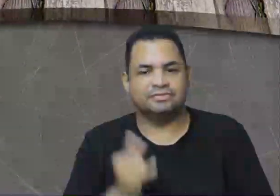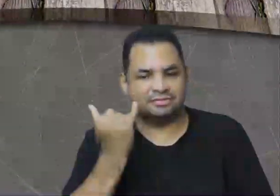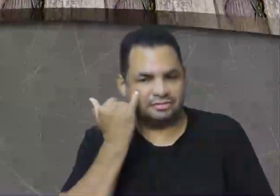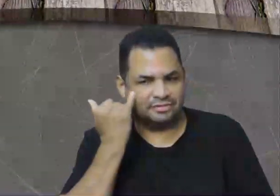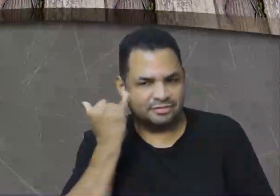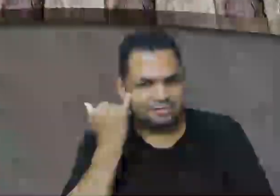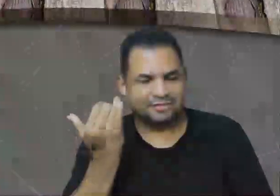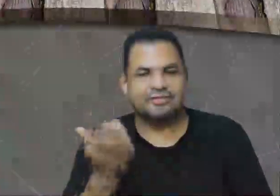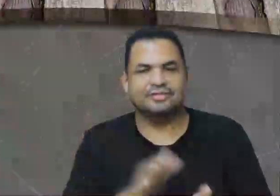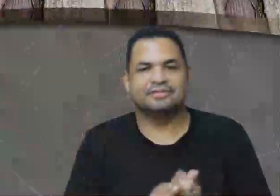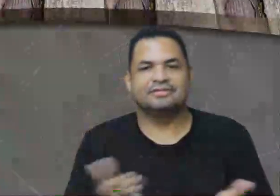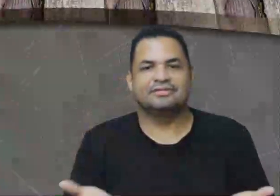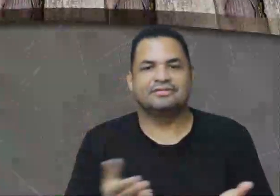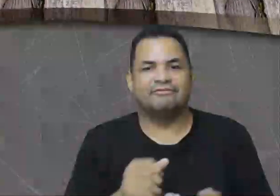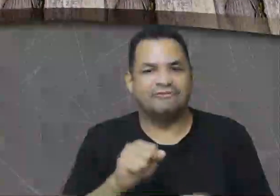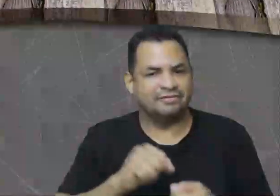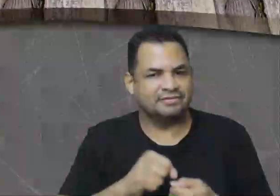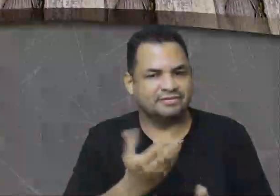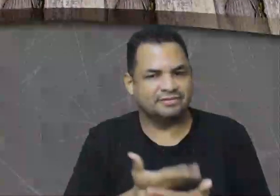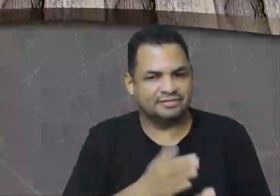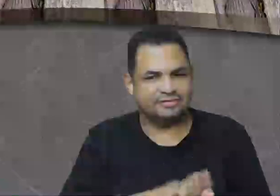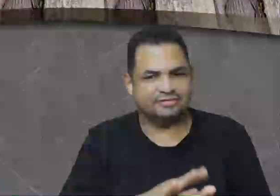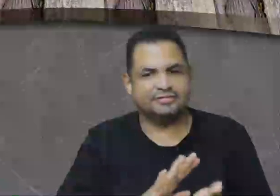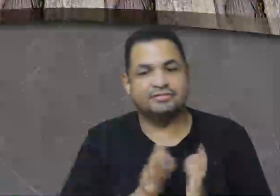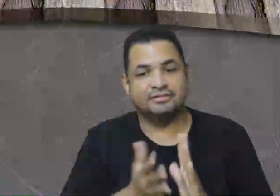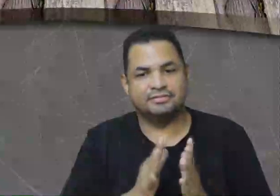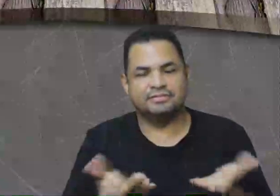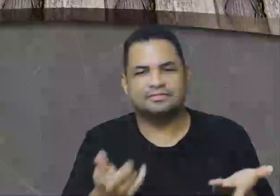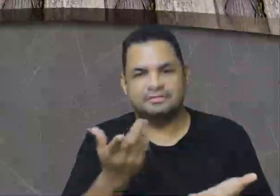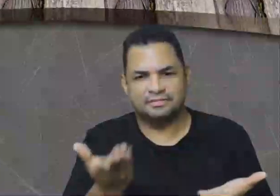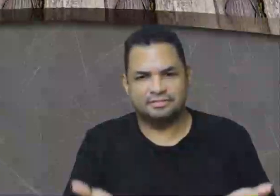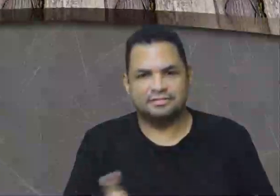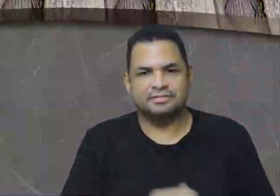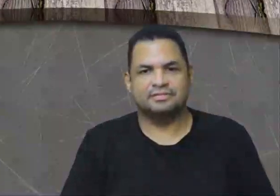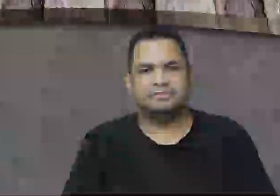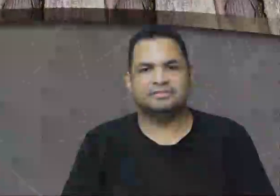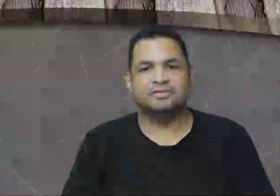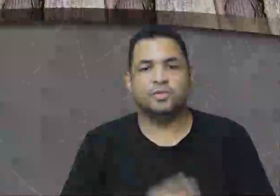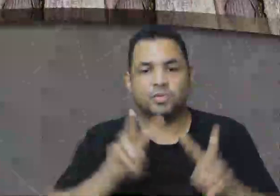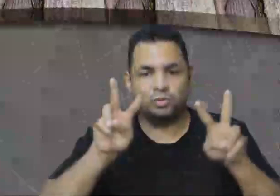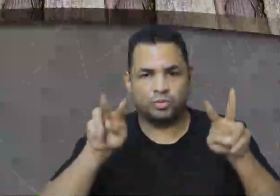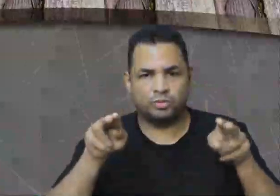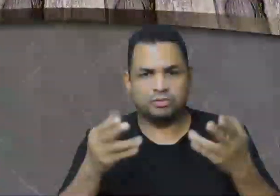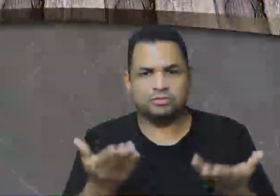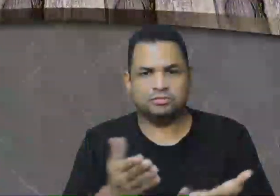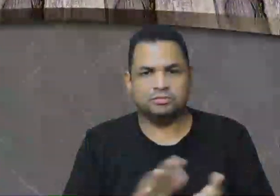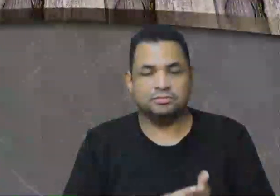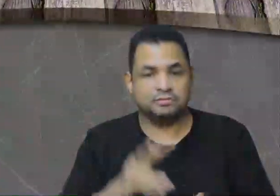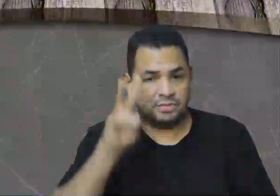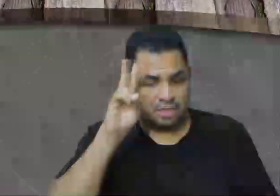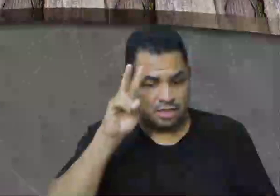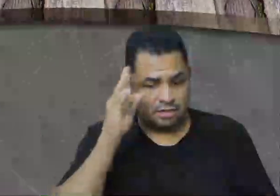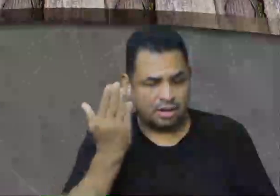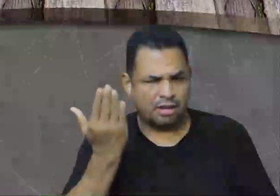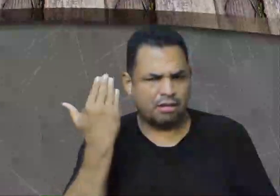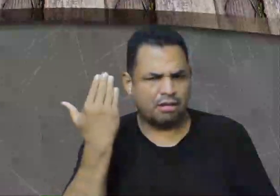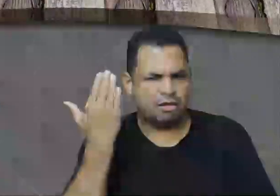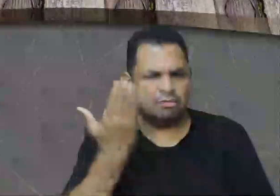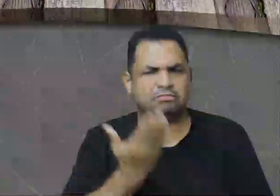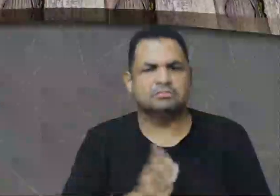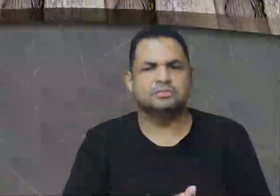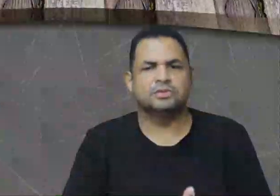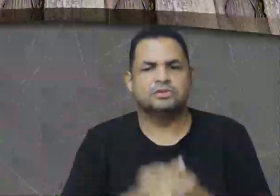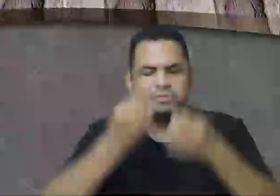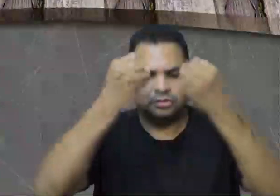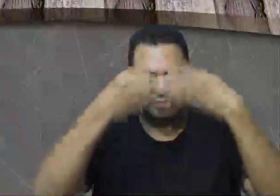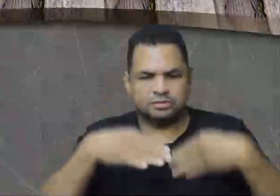Sâmio, tá? Fazendo a interpretação de Libras com vocês. E o assunto, lembrando, na última aula nós falamos